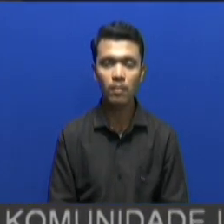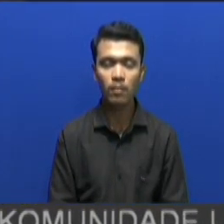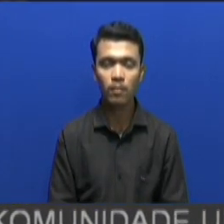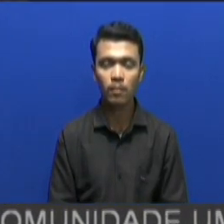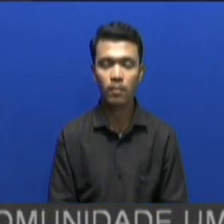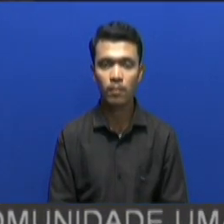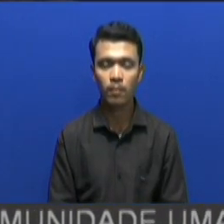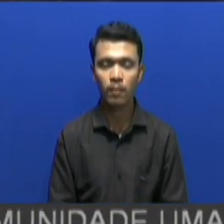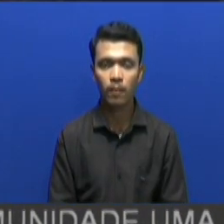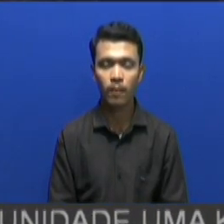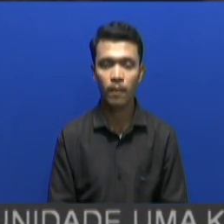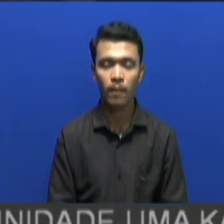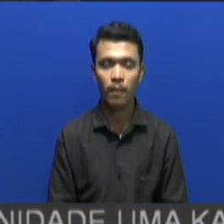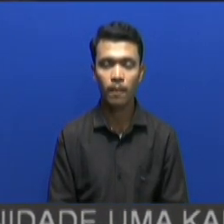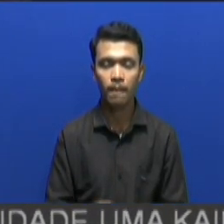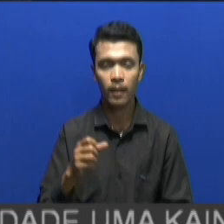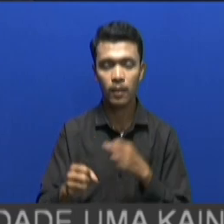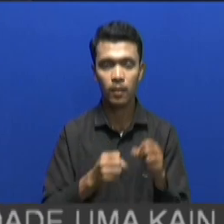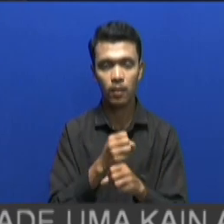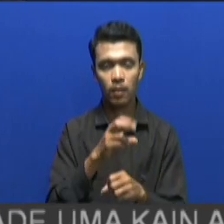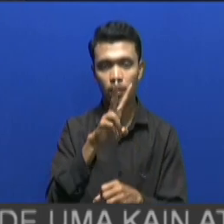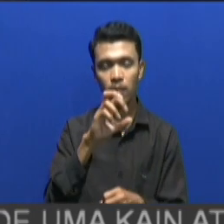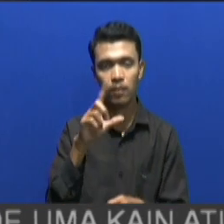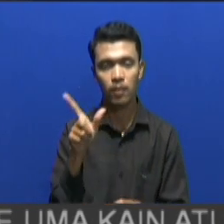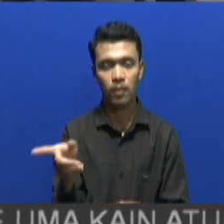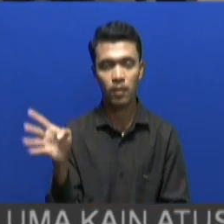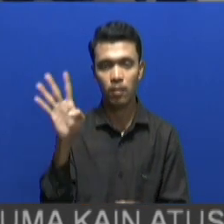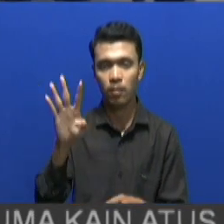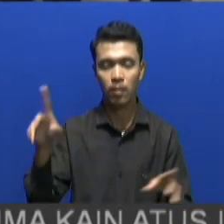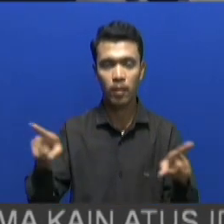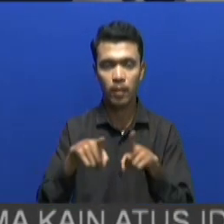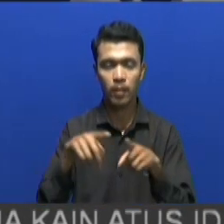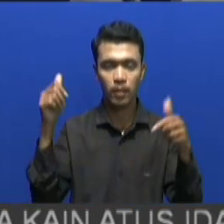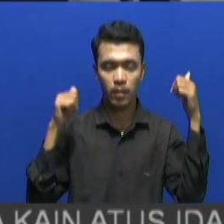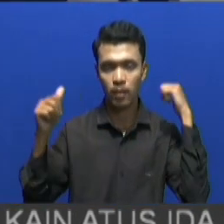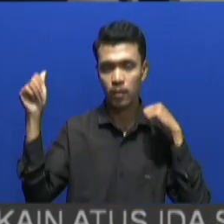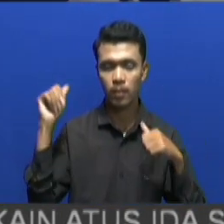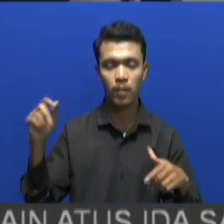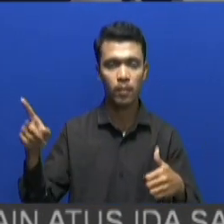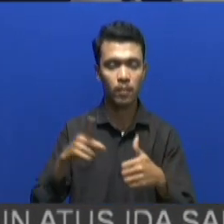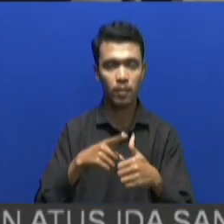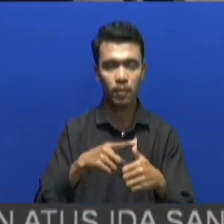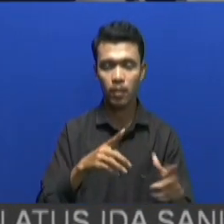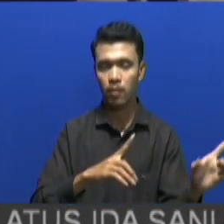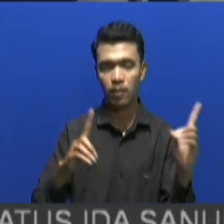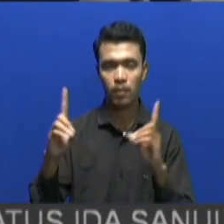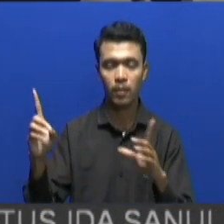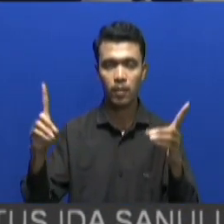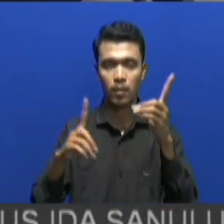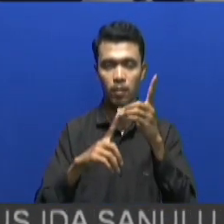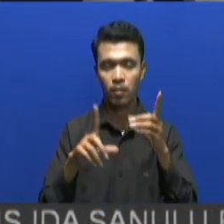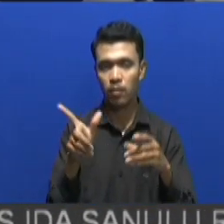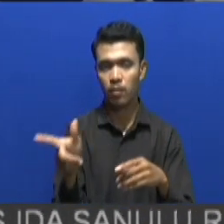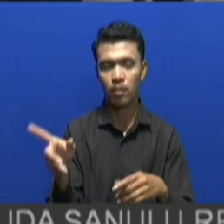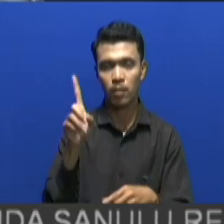Fórum Investimento Turismo Timor-Leste Tina Rinrua Ruanulo Resinhat, no dar evento anual primeiro, neve se realiza e a Lorong